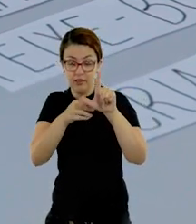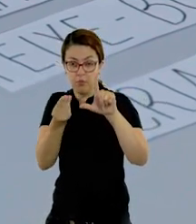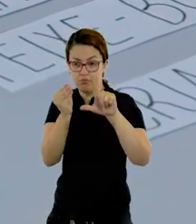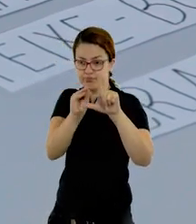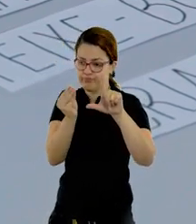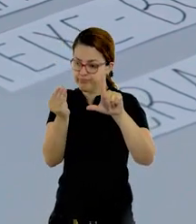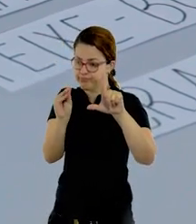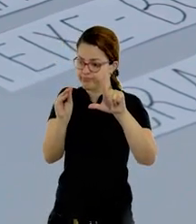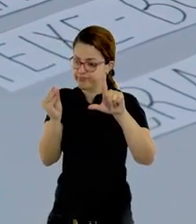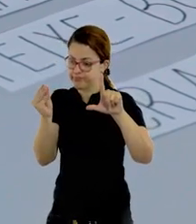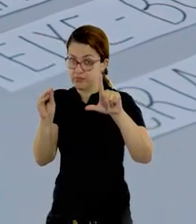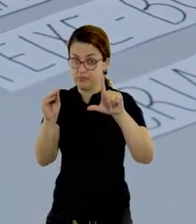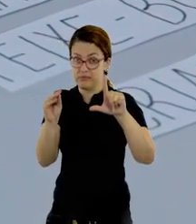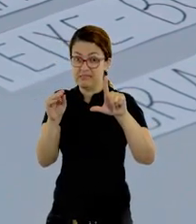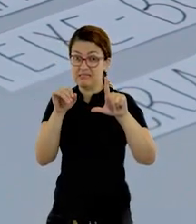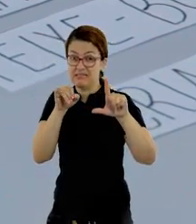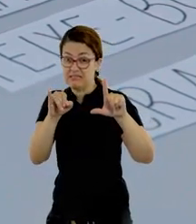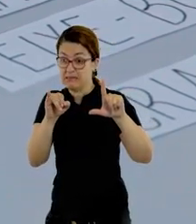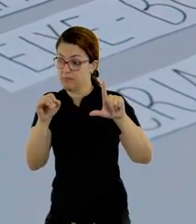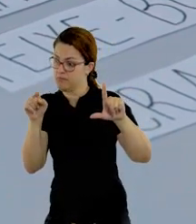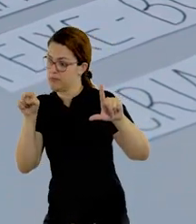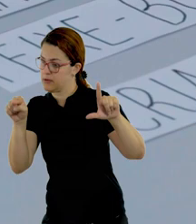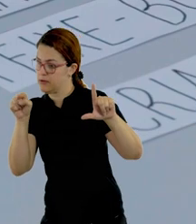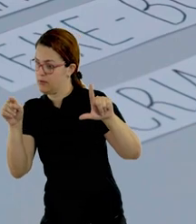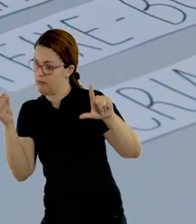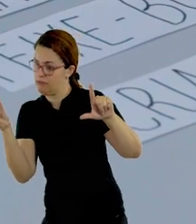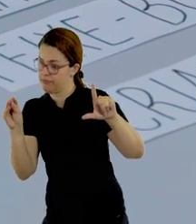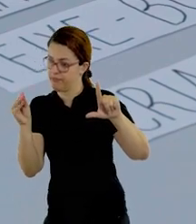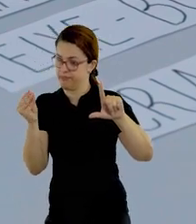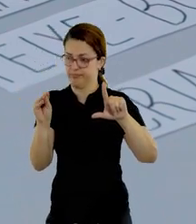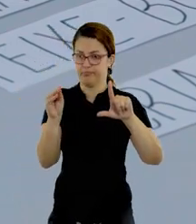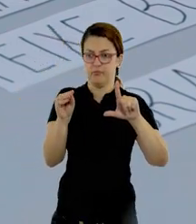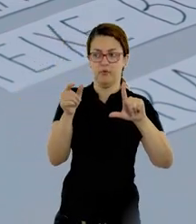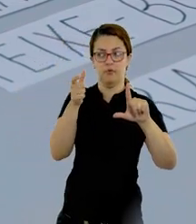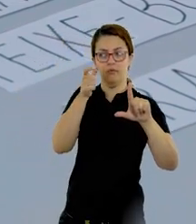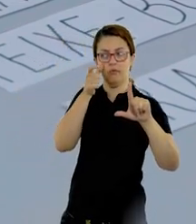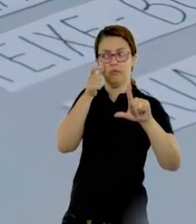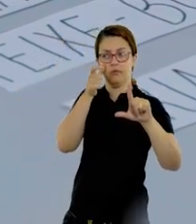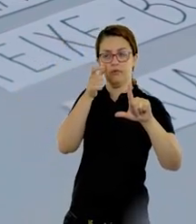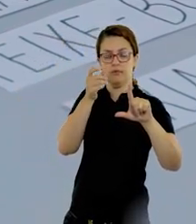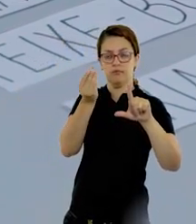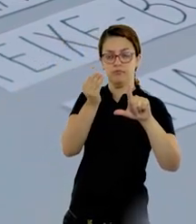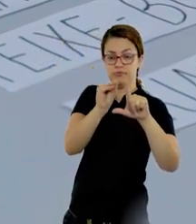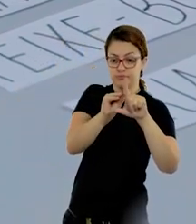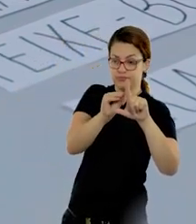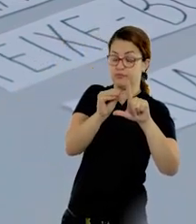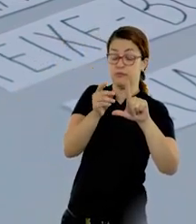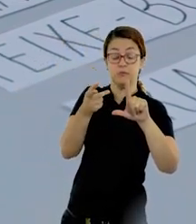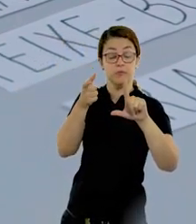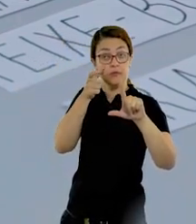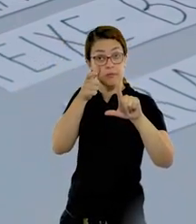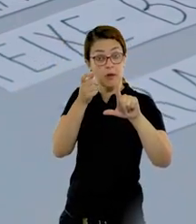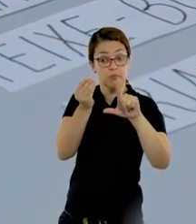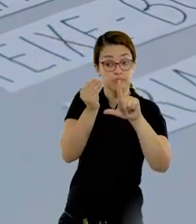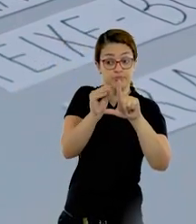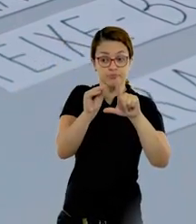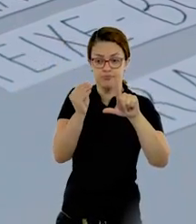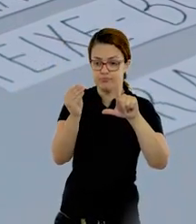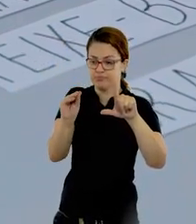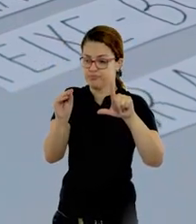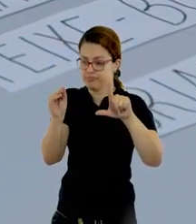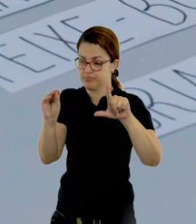mesma sugestão. Se por acaso escrever da esquerda para a direita, observar a quantidade